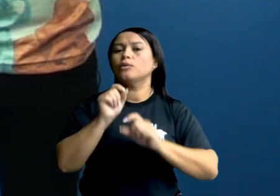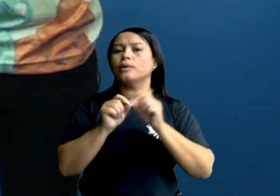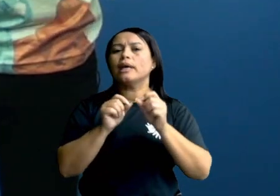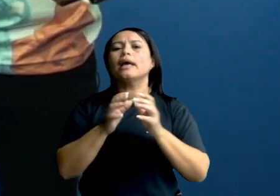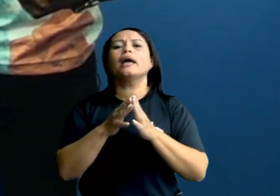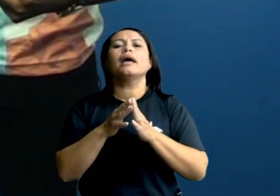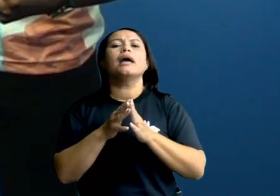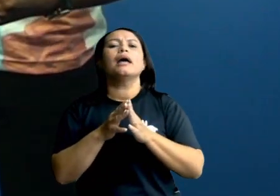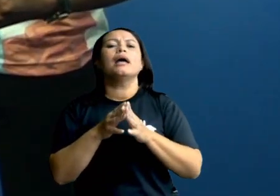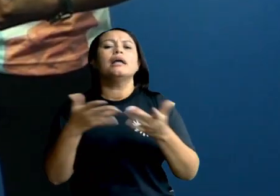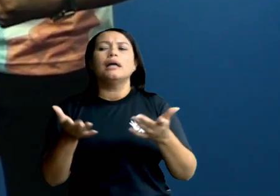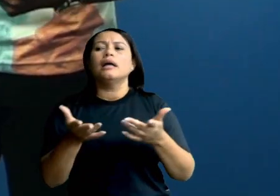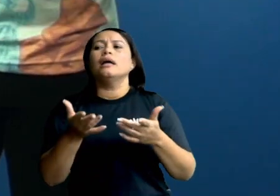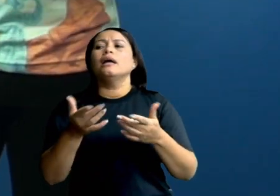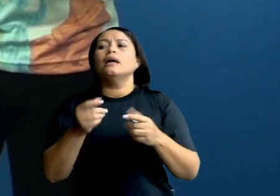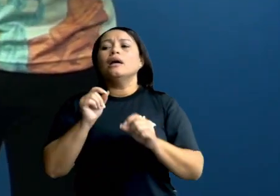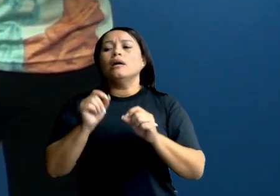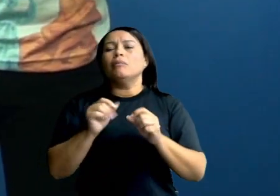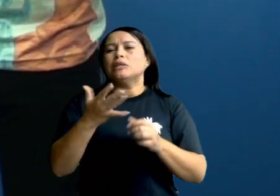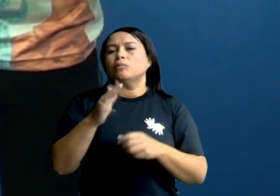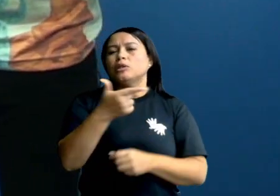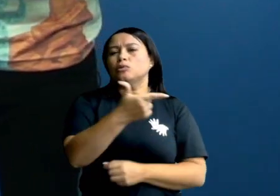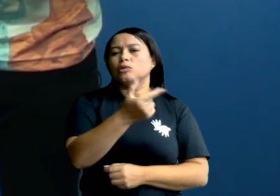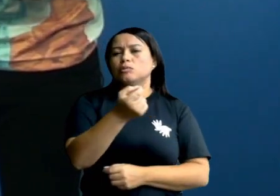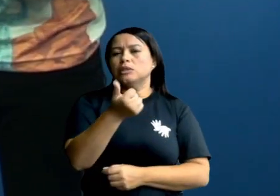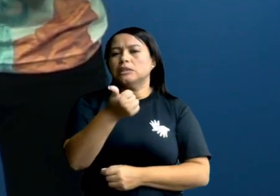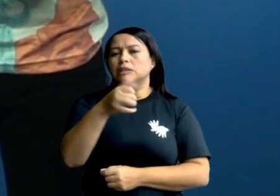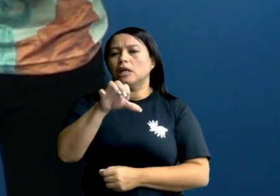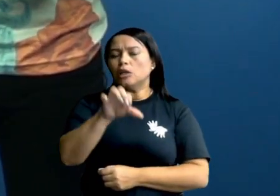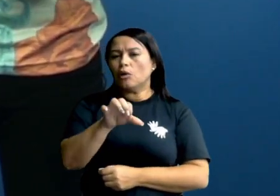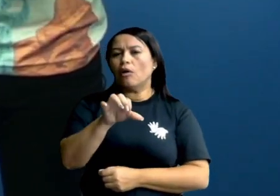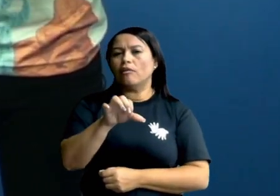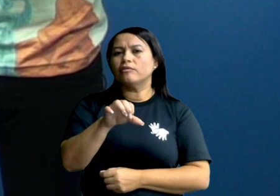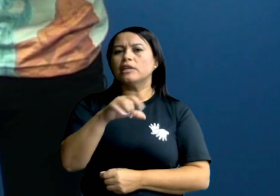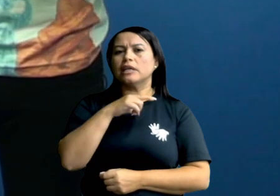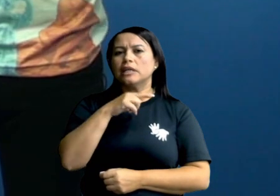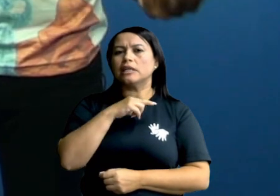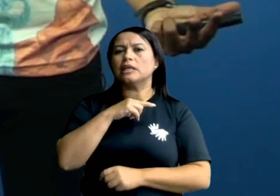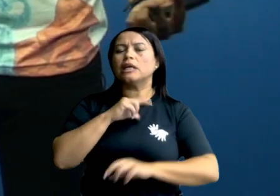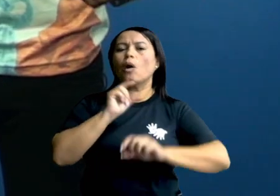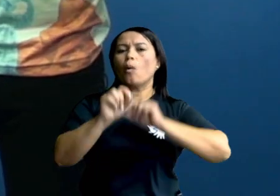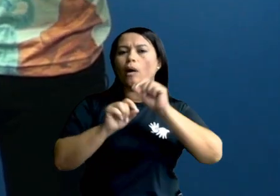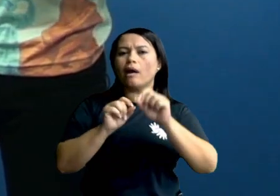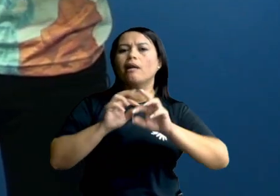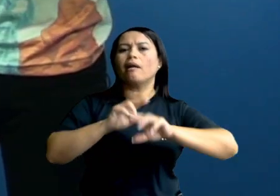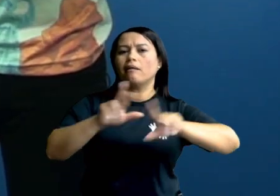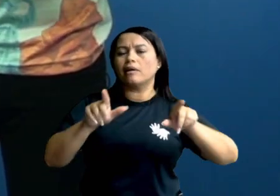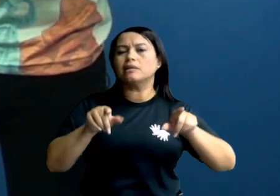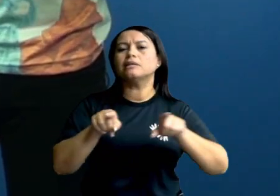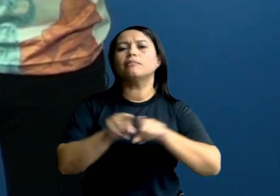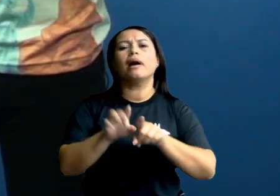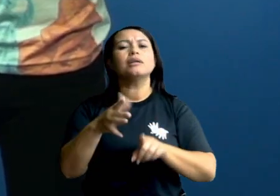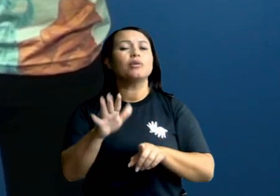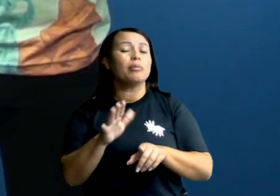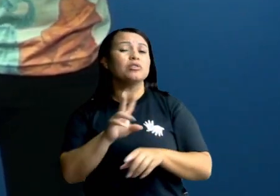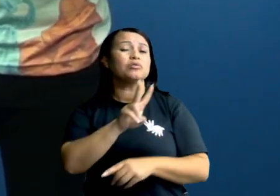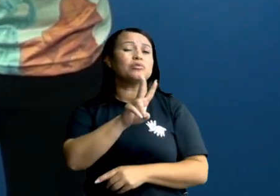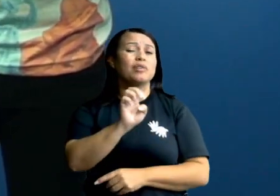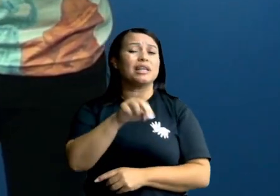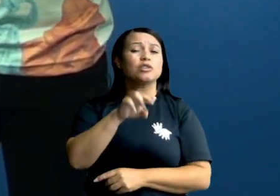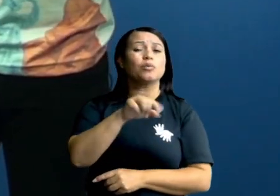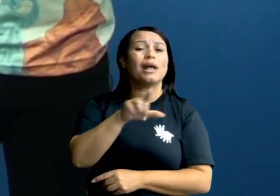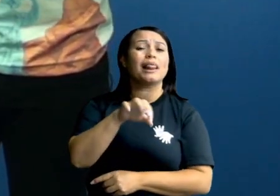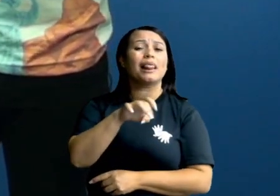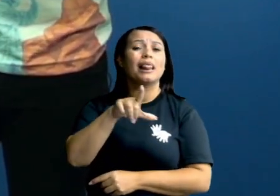por conta da pandemia, mas até 2019 era muito intenso esse fluxo, né, que eu mencionei, de haitianos, bolivianos e venezuelanos, entre outros,